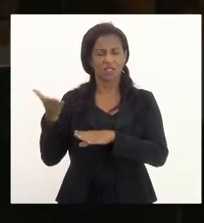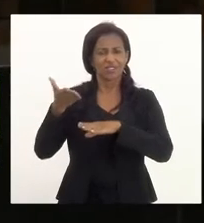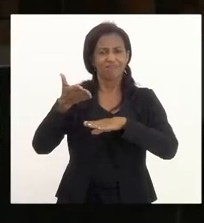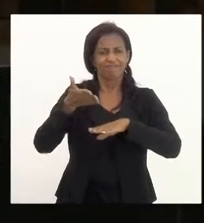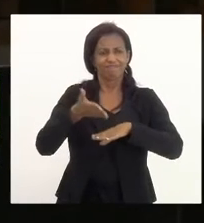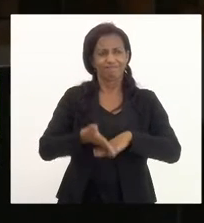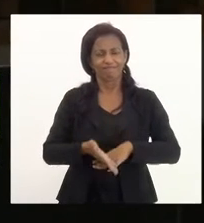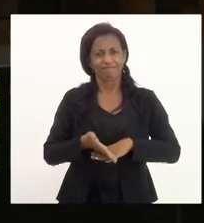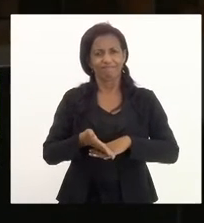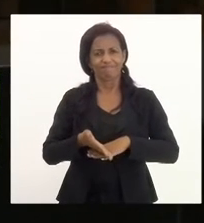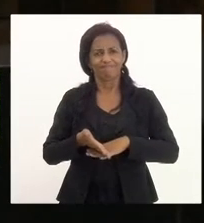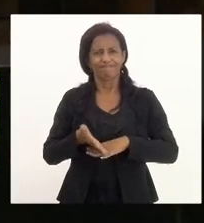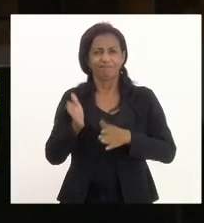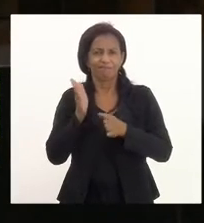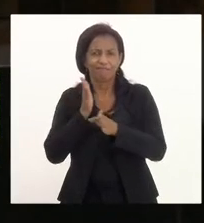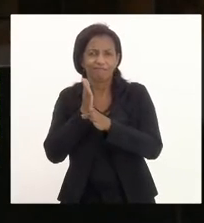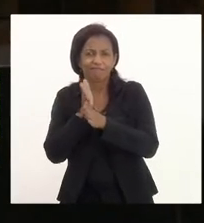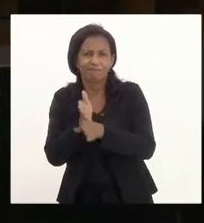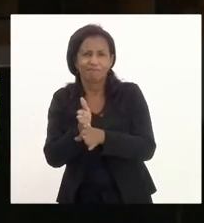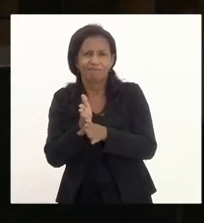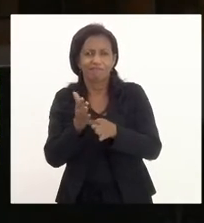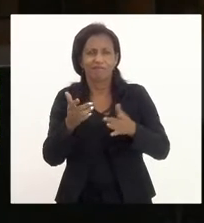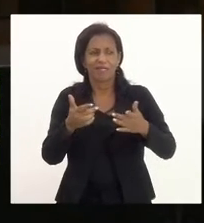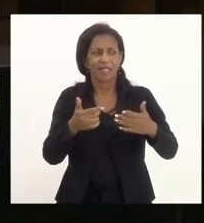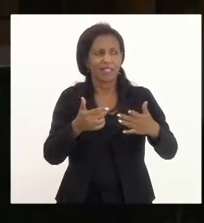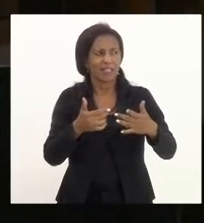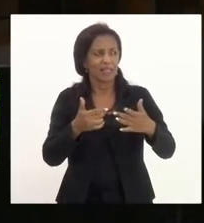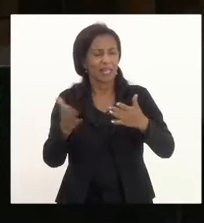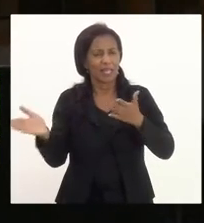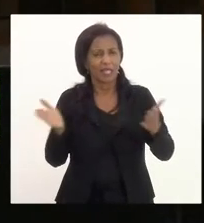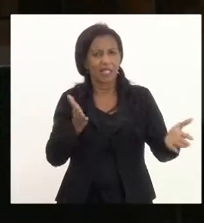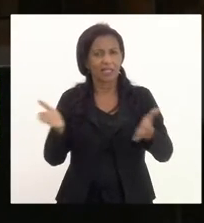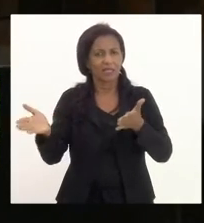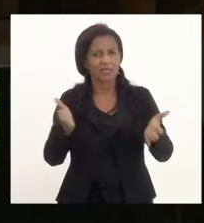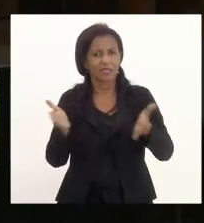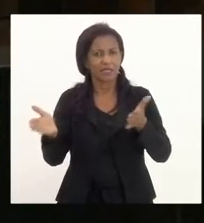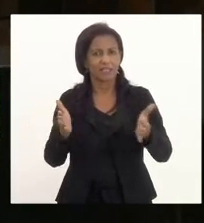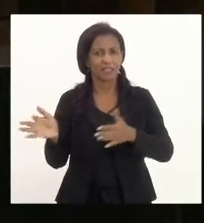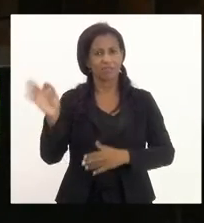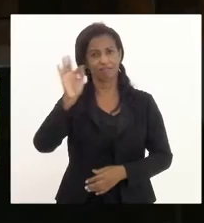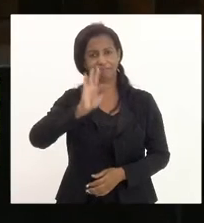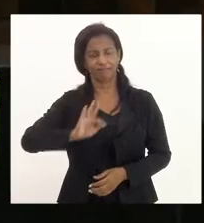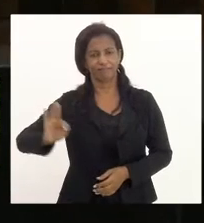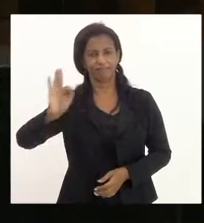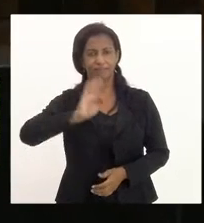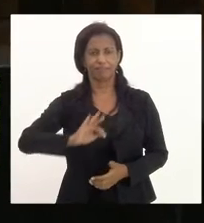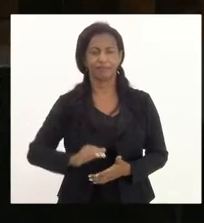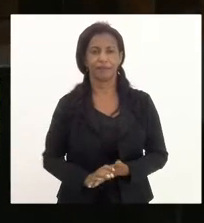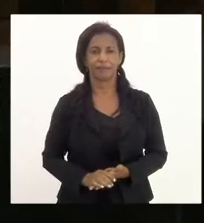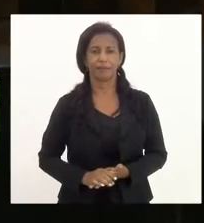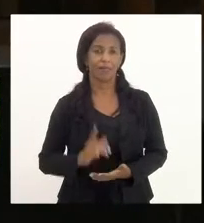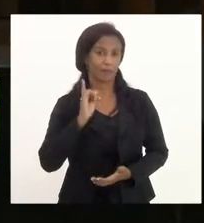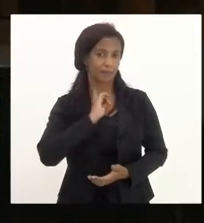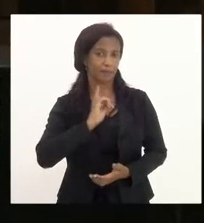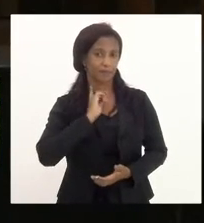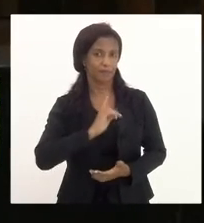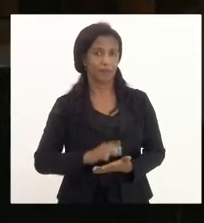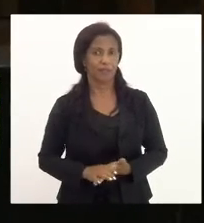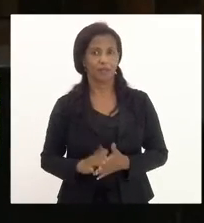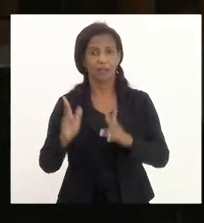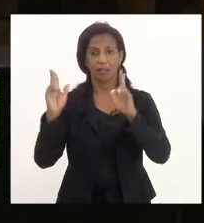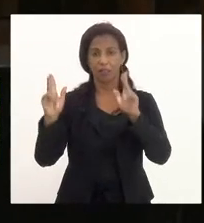coloca numa situação extremamente delicada entre os entes da Federação e Minas